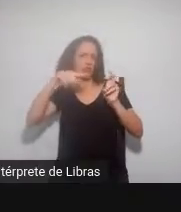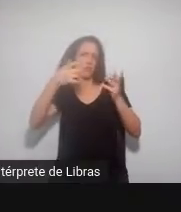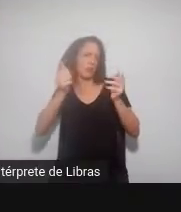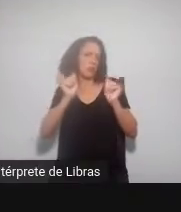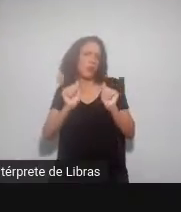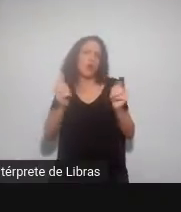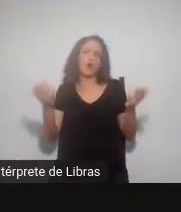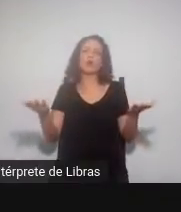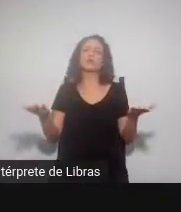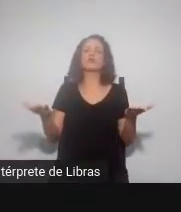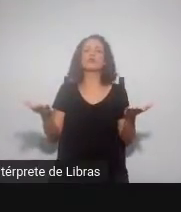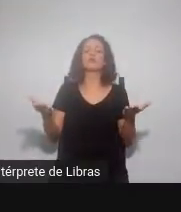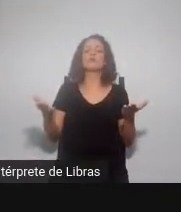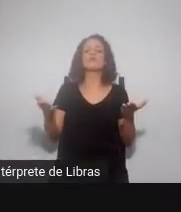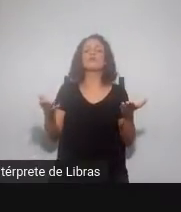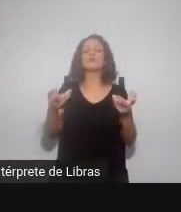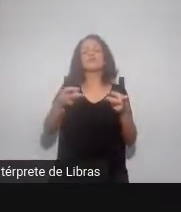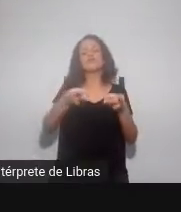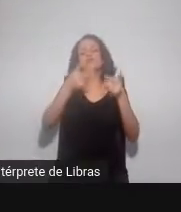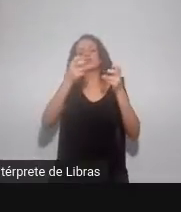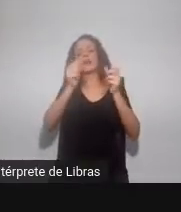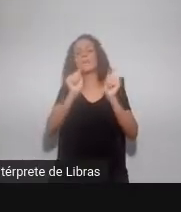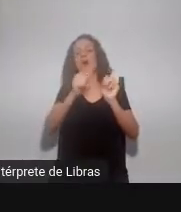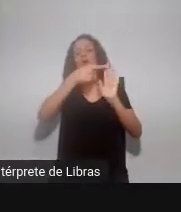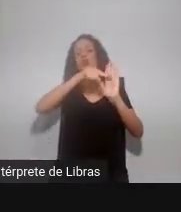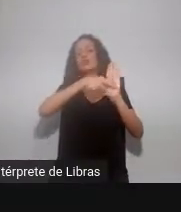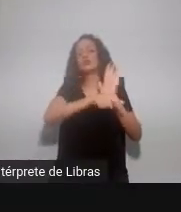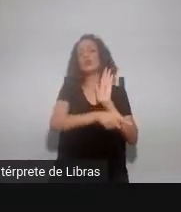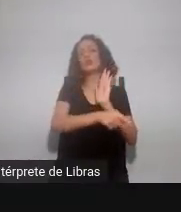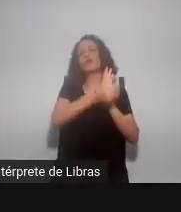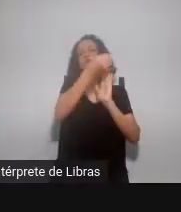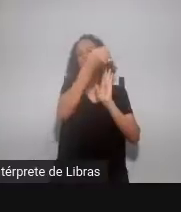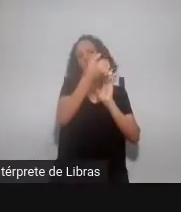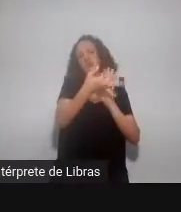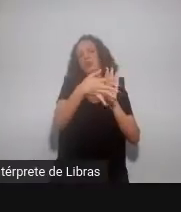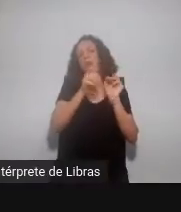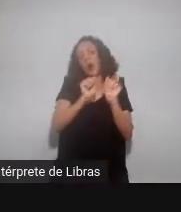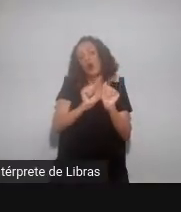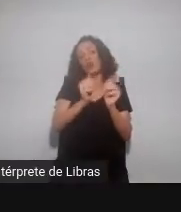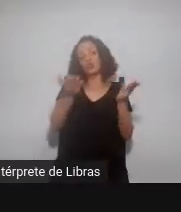olhar com mais calma e mais profundidade cada uma delas.